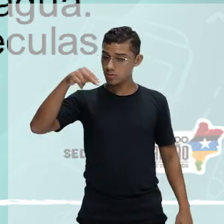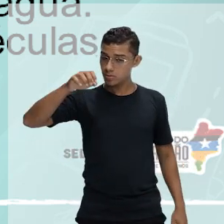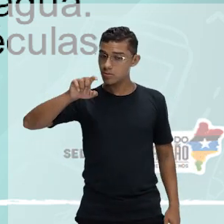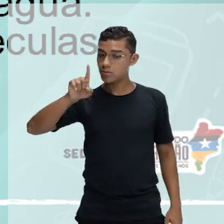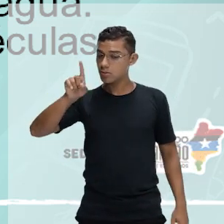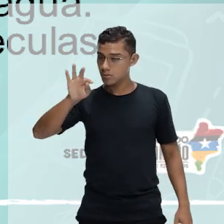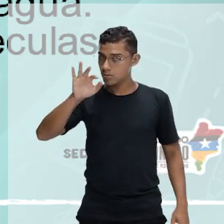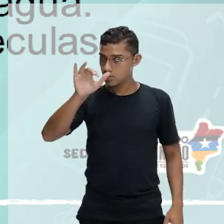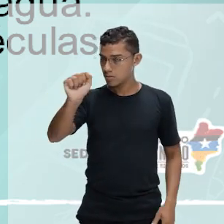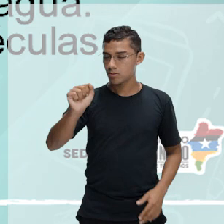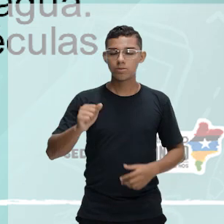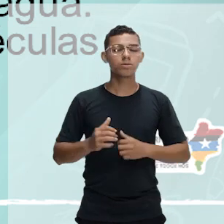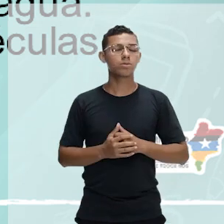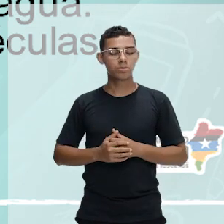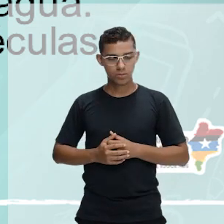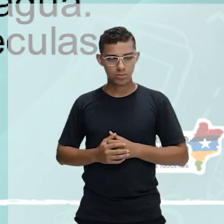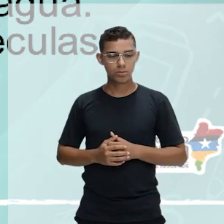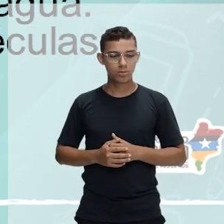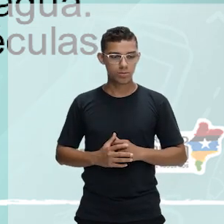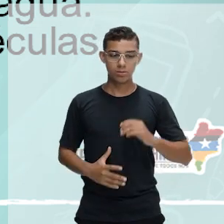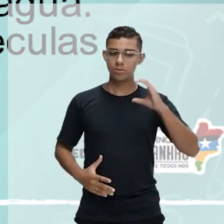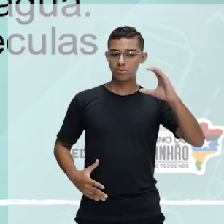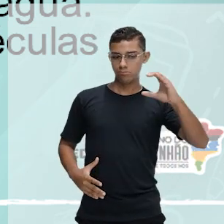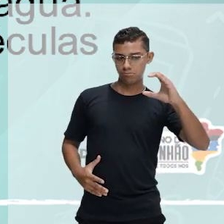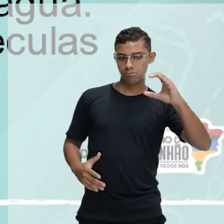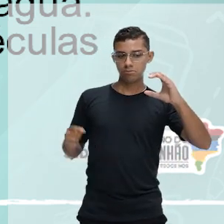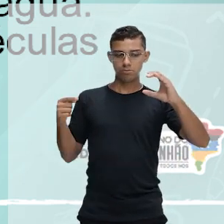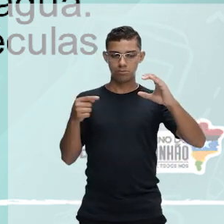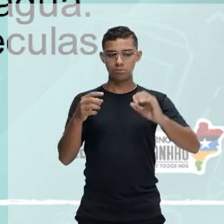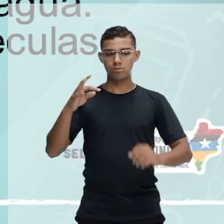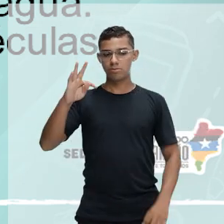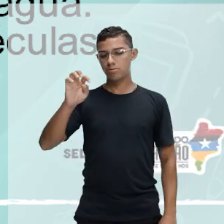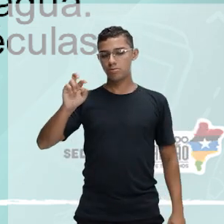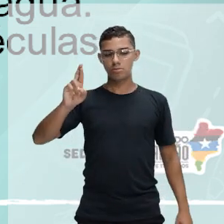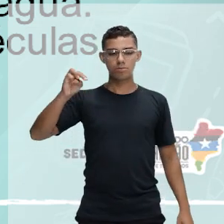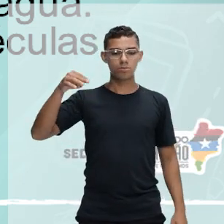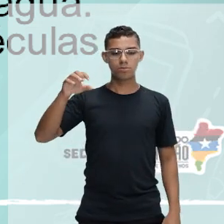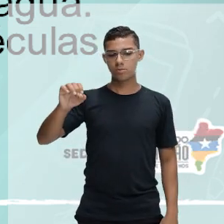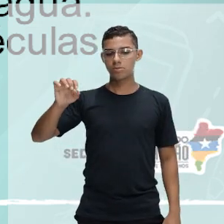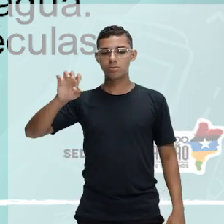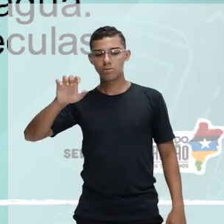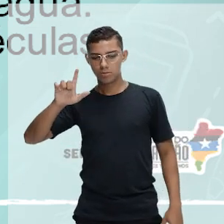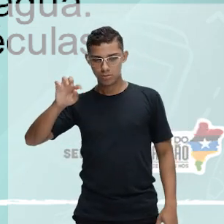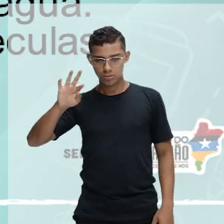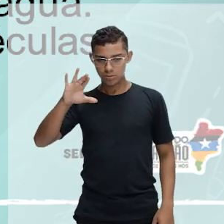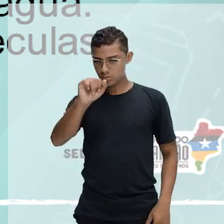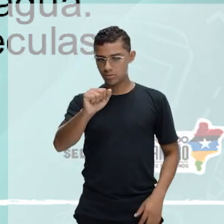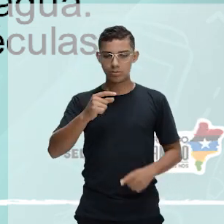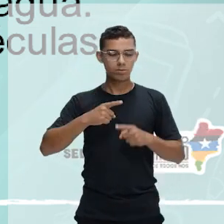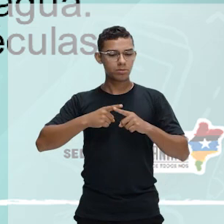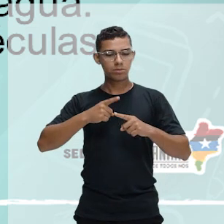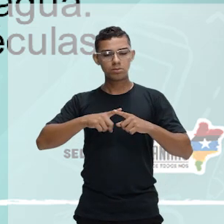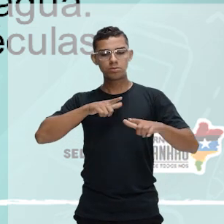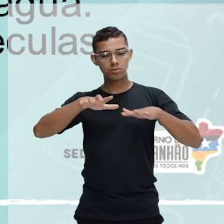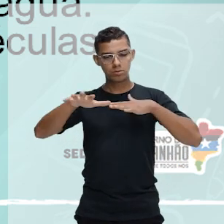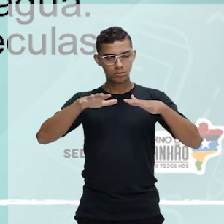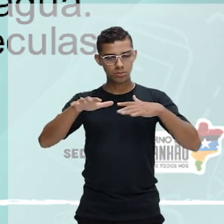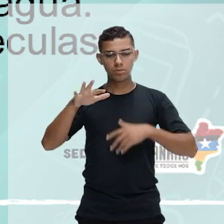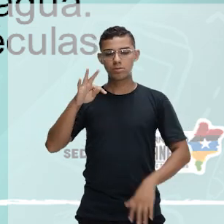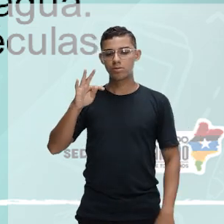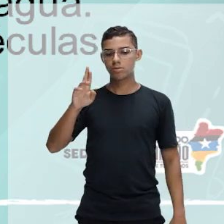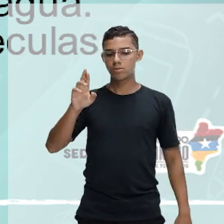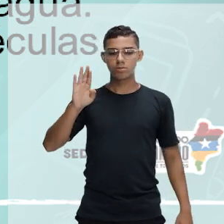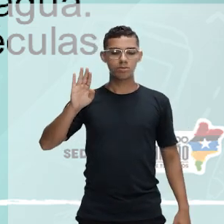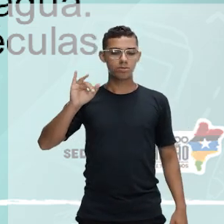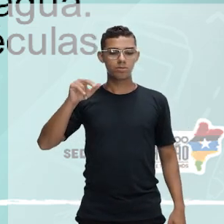Termoelétrica, porque no movimento das turbinas ocorre o aquecimento, certo? A letra D, eólica, porque